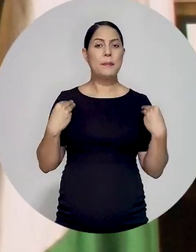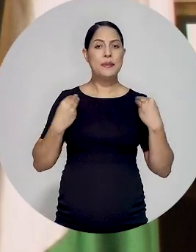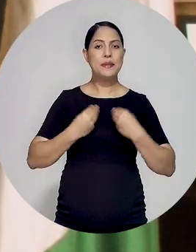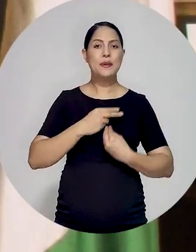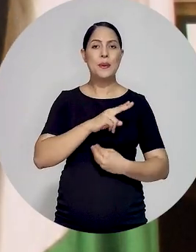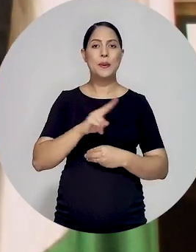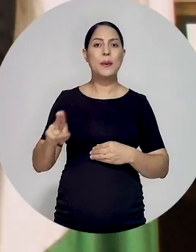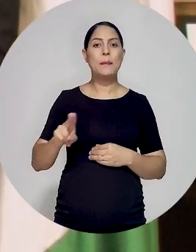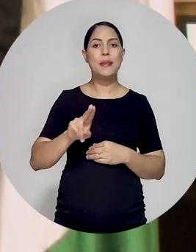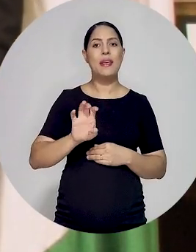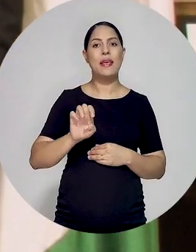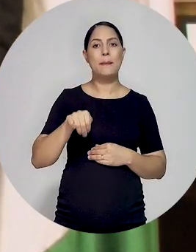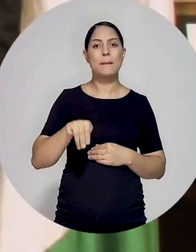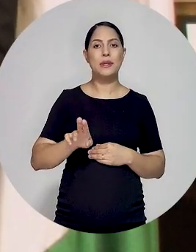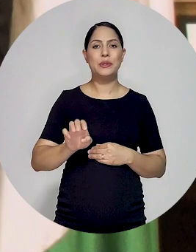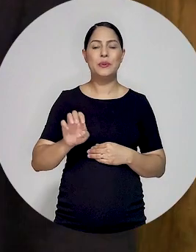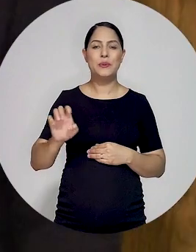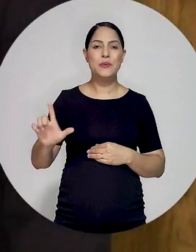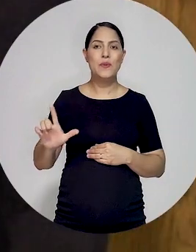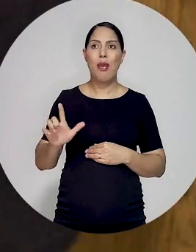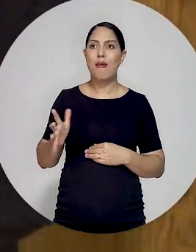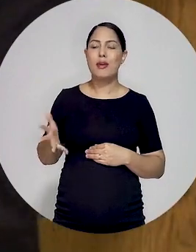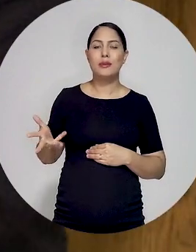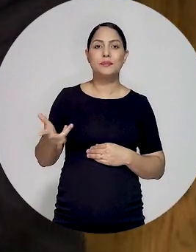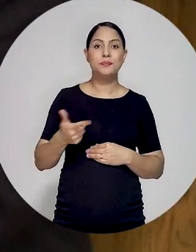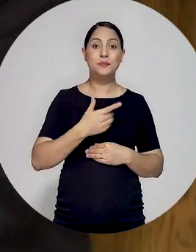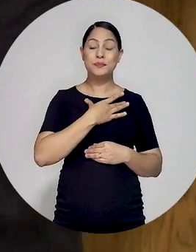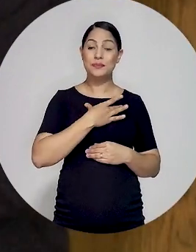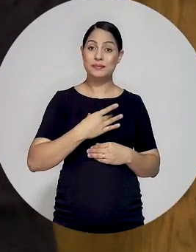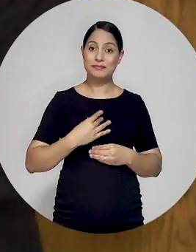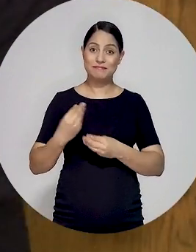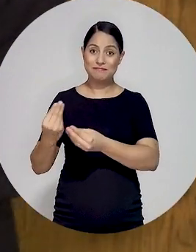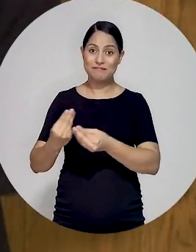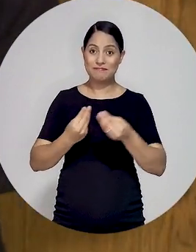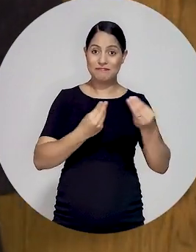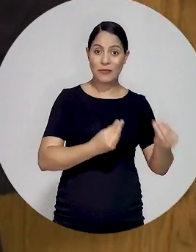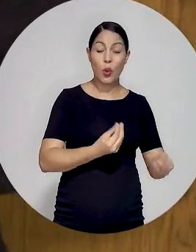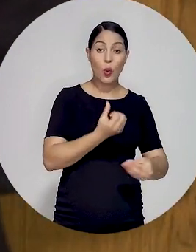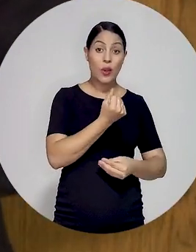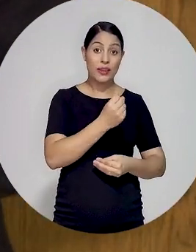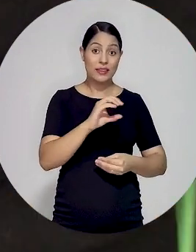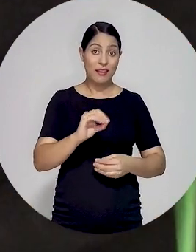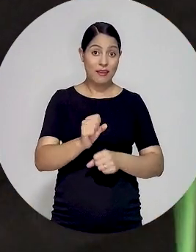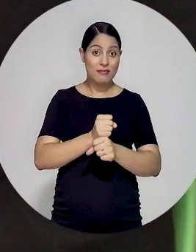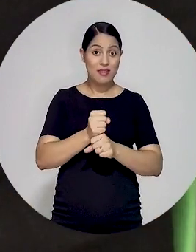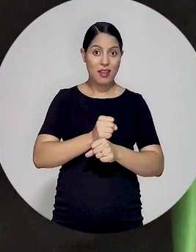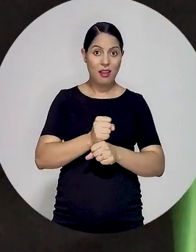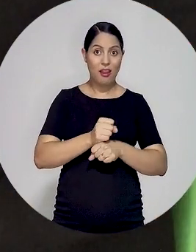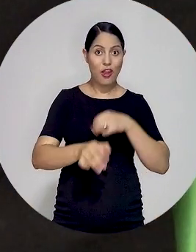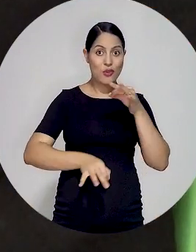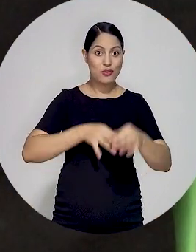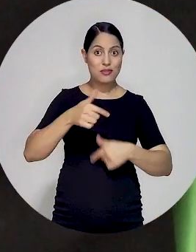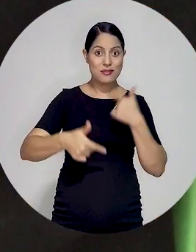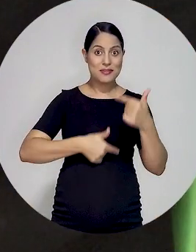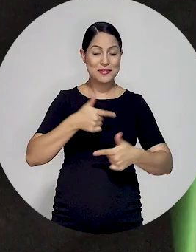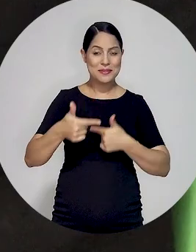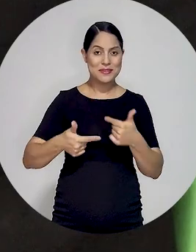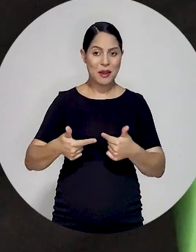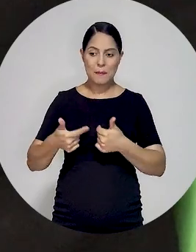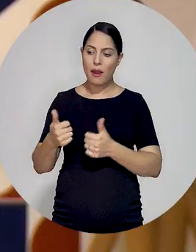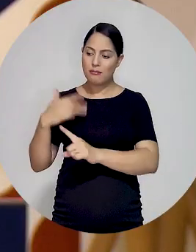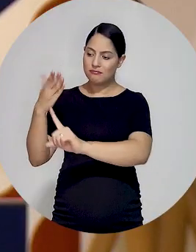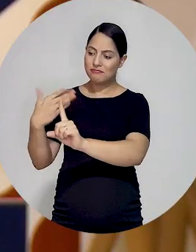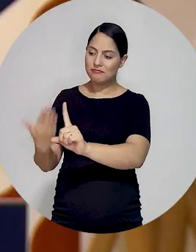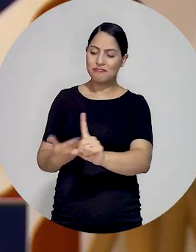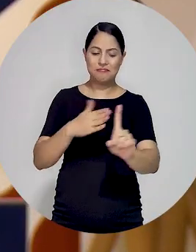das mãos do presidente do TST, ministro Emanuel Pereira, a medalha comemorativa dos 80 anos da Justiça do